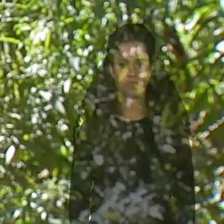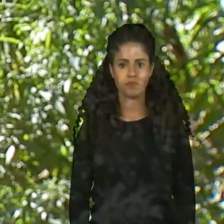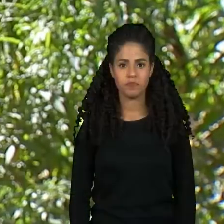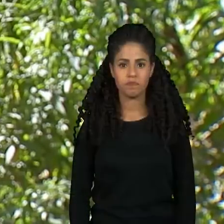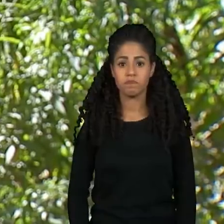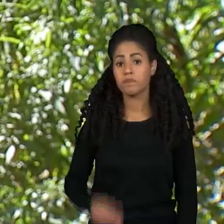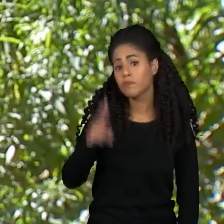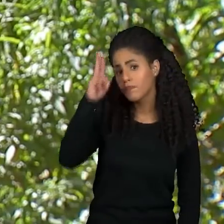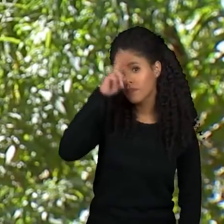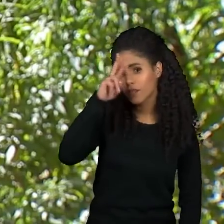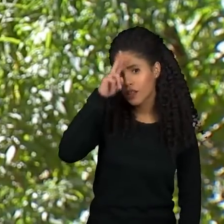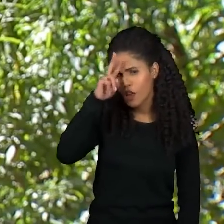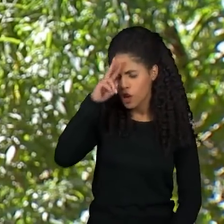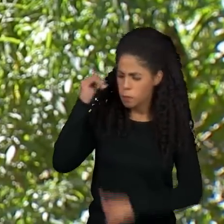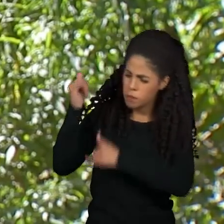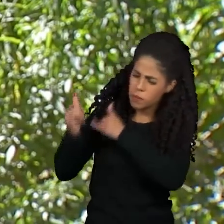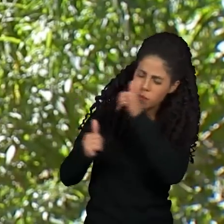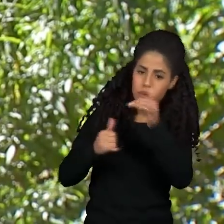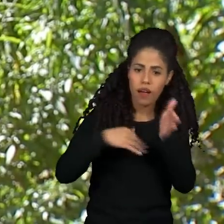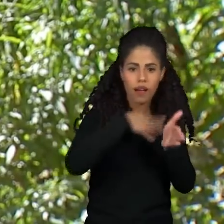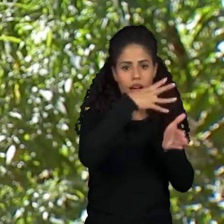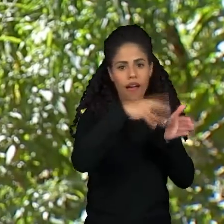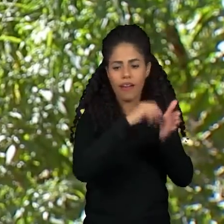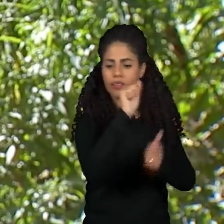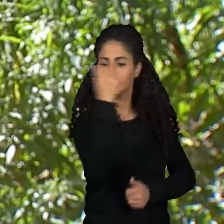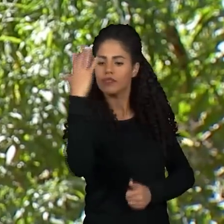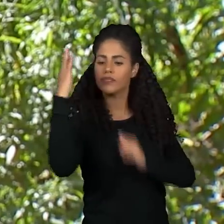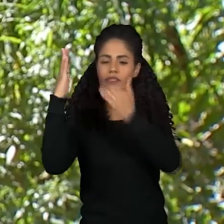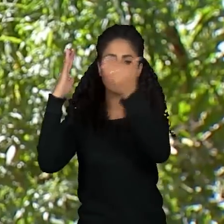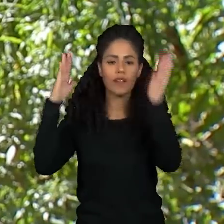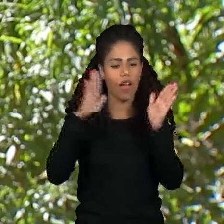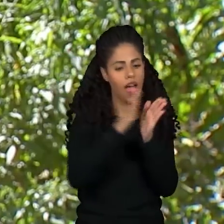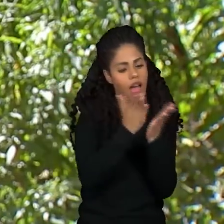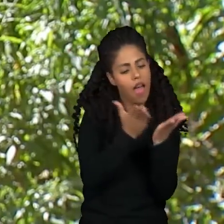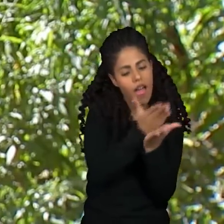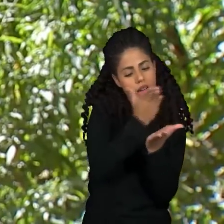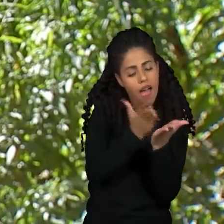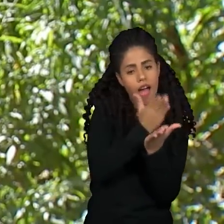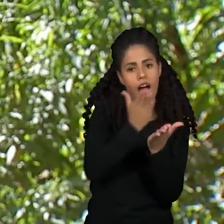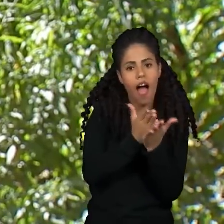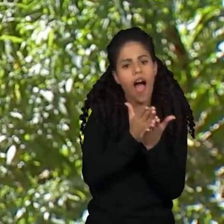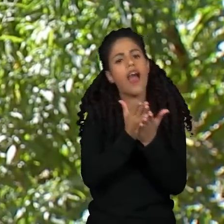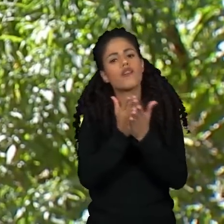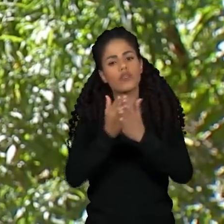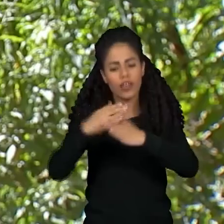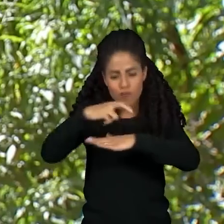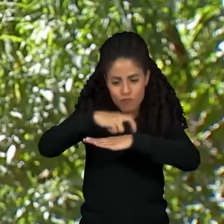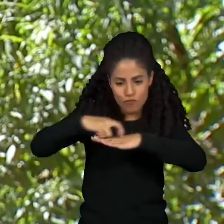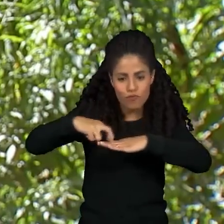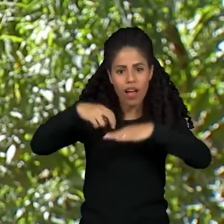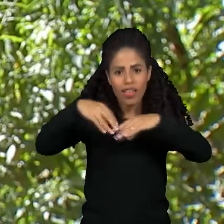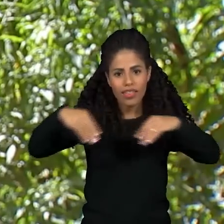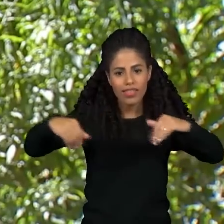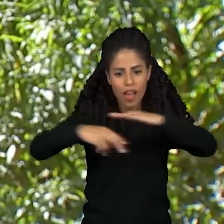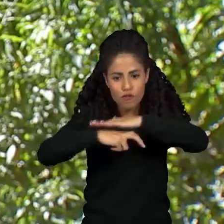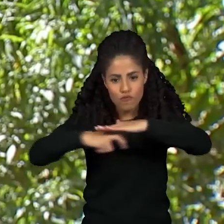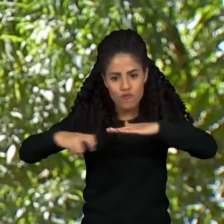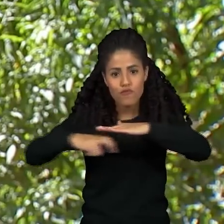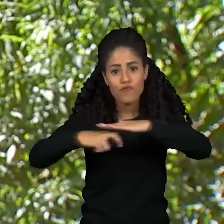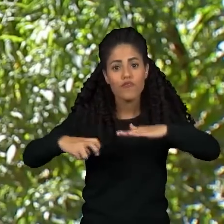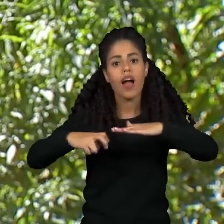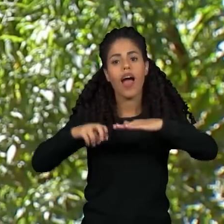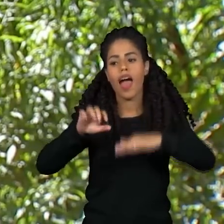A história da Amazônia Antiga é contada em livro pelo arqueólogo e professor da Universidade de São Paulo, Eduardo